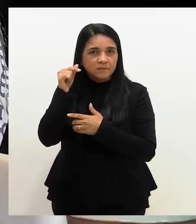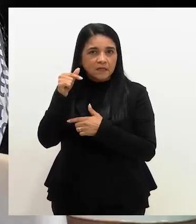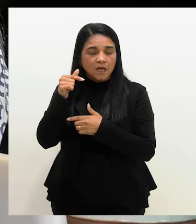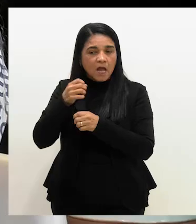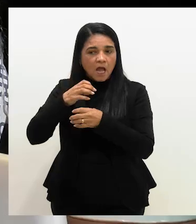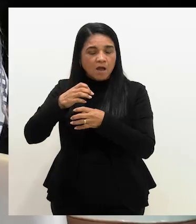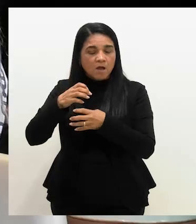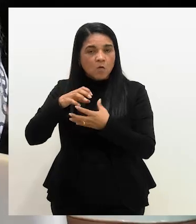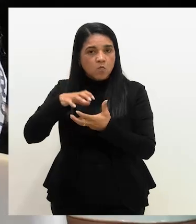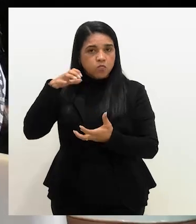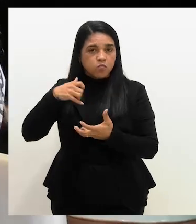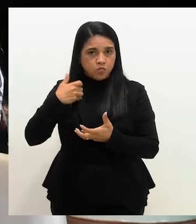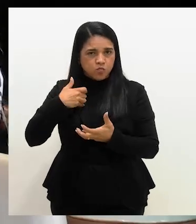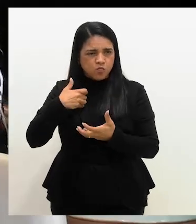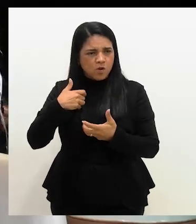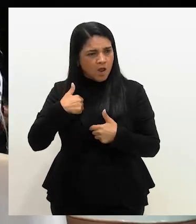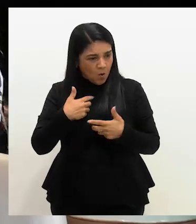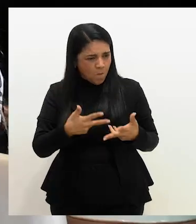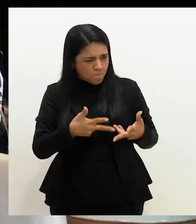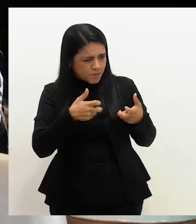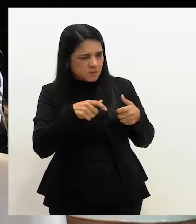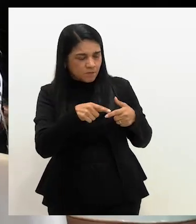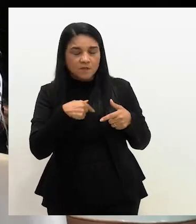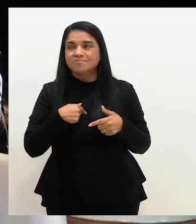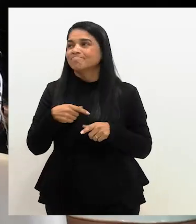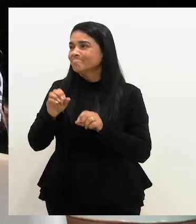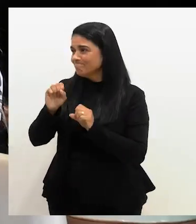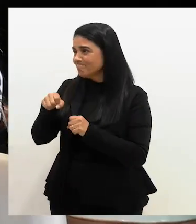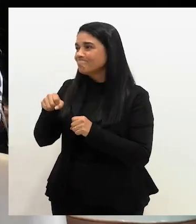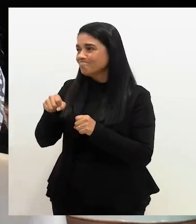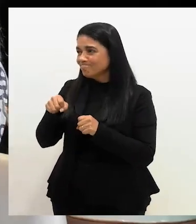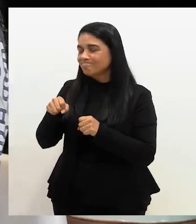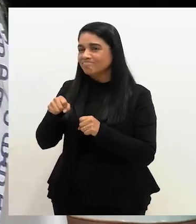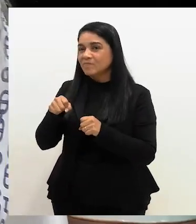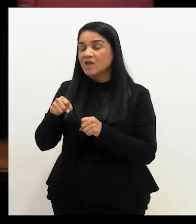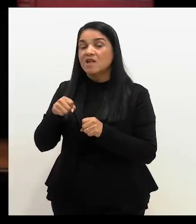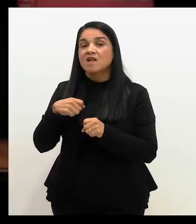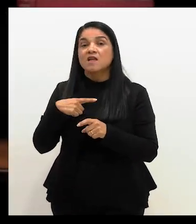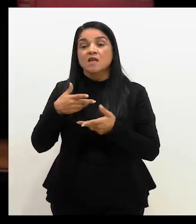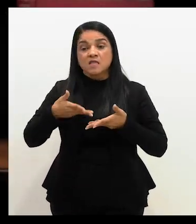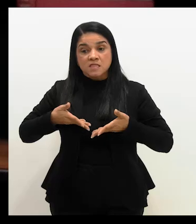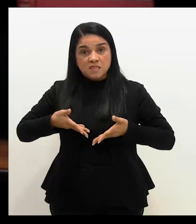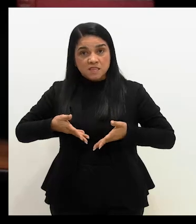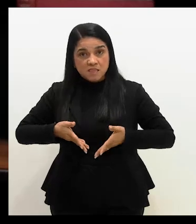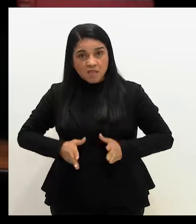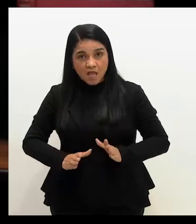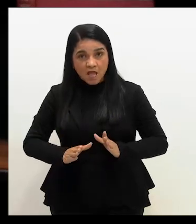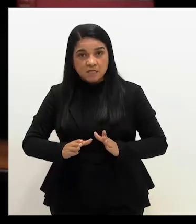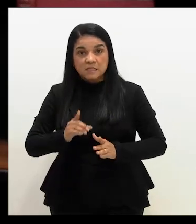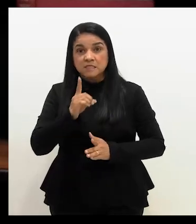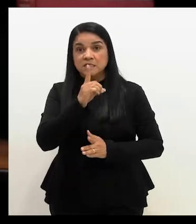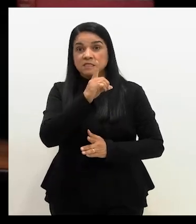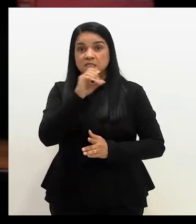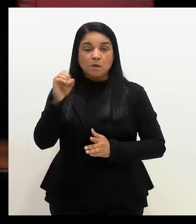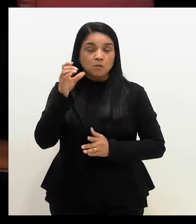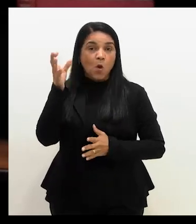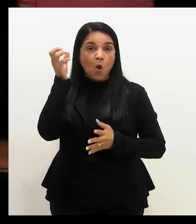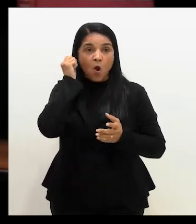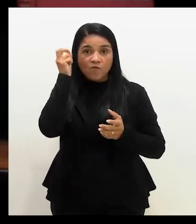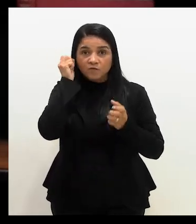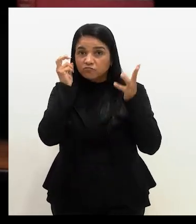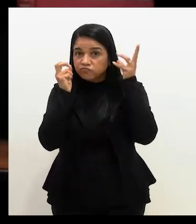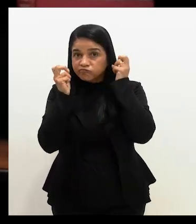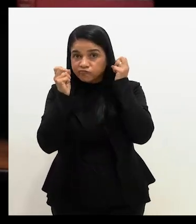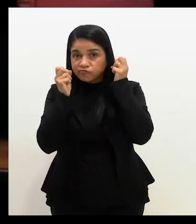Se gasta, sim. Então é isso, é a sensação que eu estou tendo nessa entrevista. Ele se gasta. Quer dizer, via de regra, uma pessoa que nasça com ele